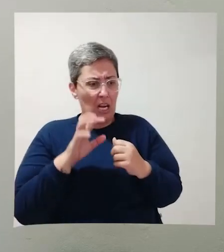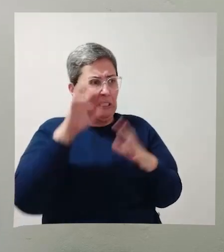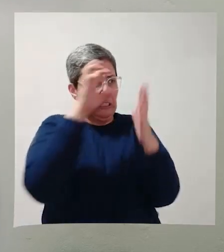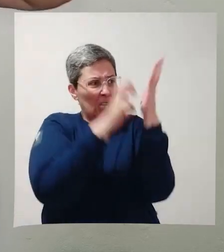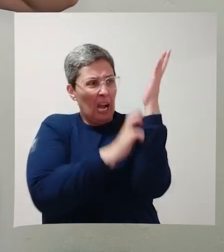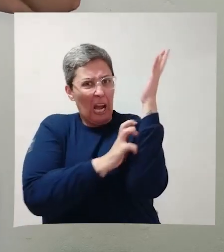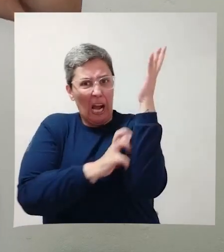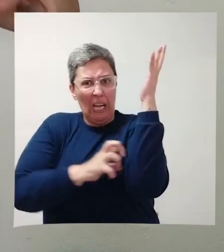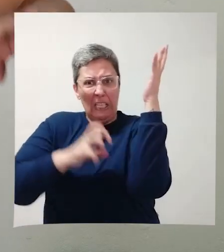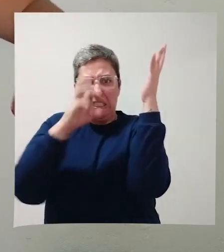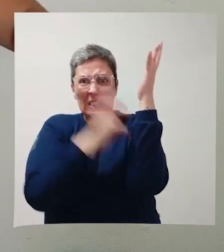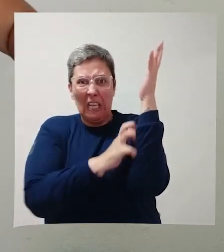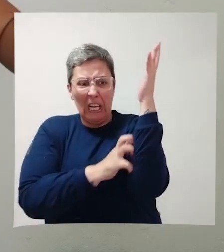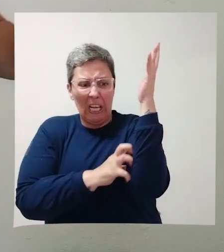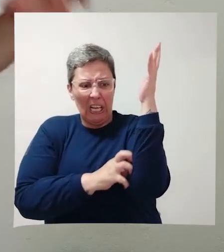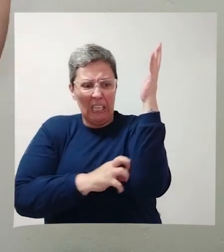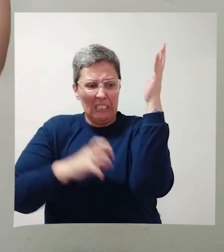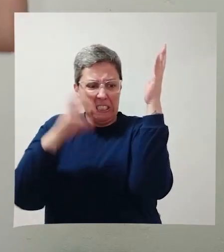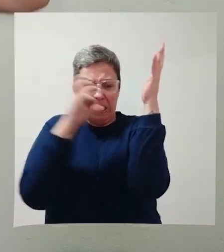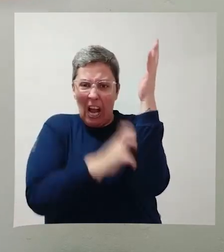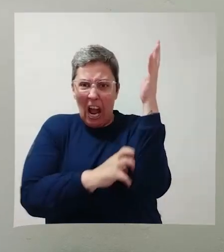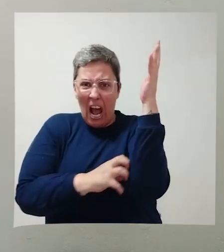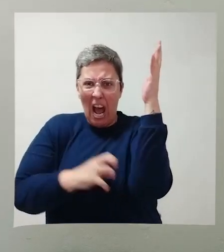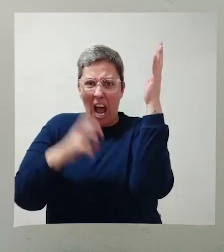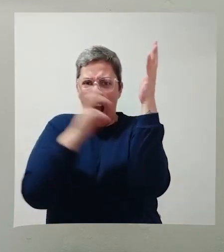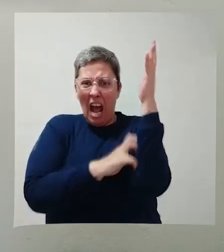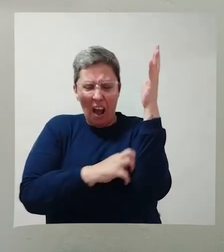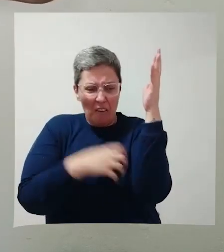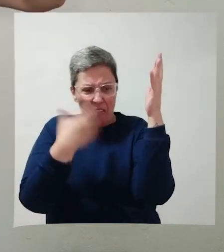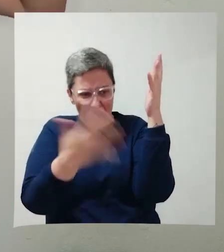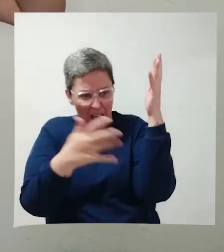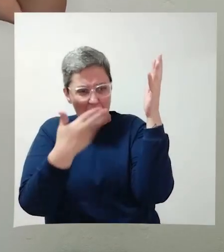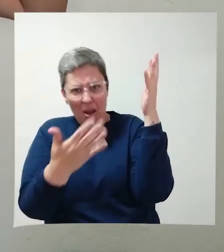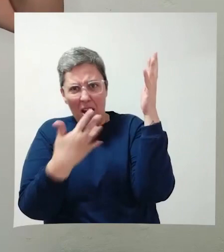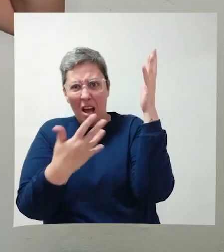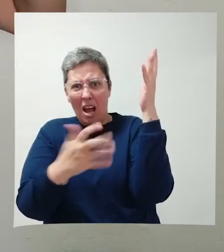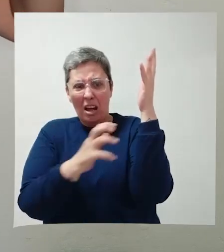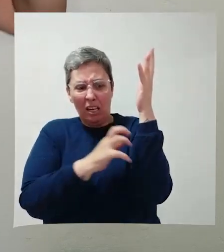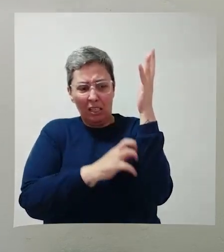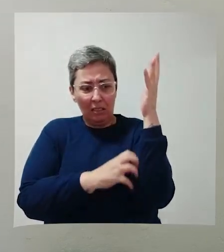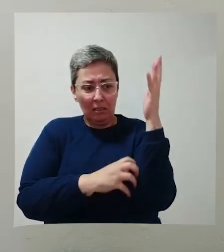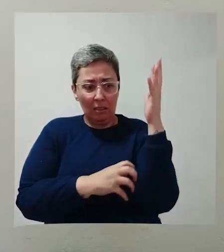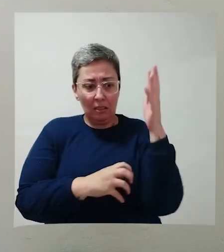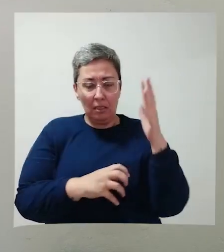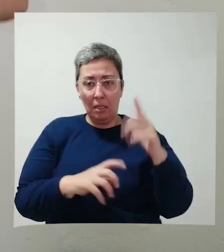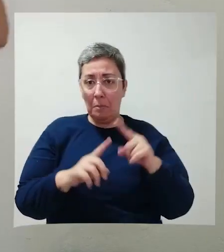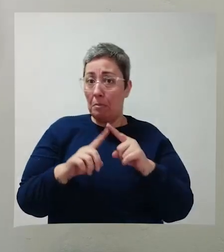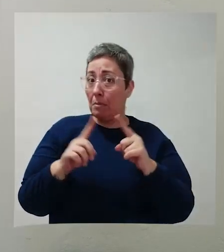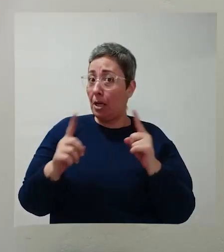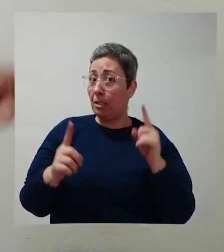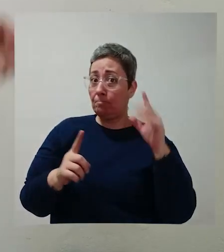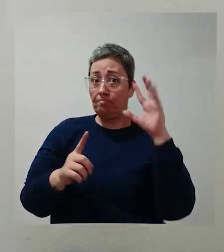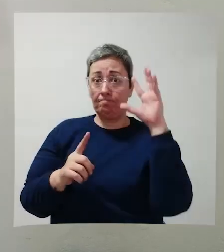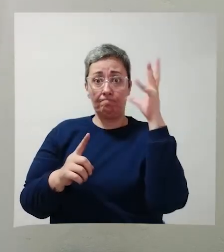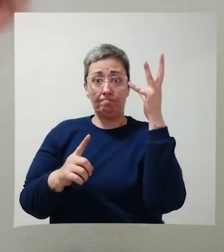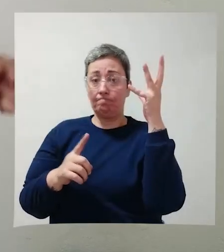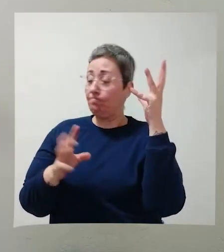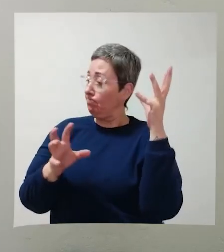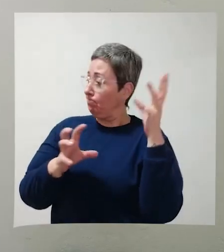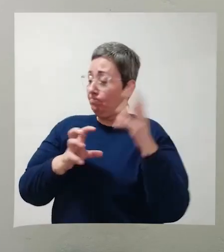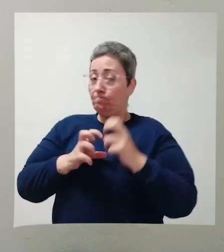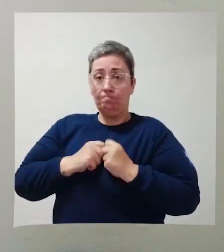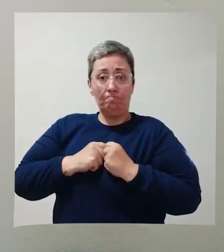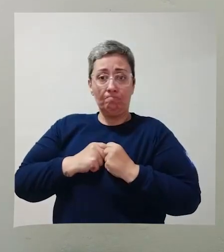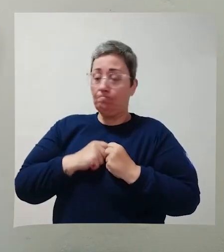começou a cravar as suas unhas no tronco da árvore. Abre logo seu coração. Mas o baobá